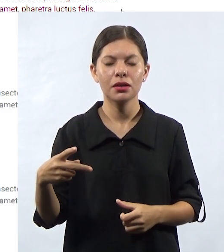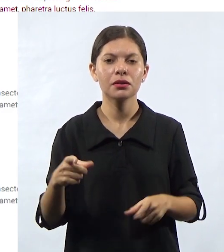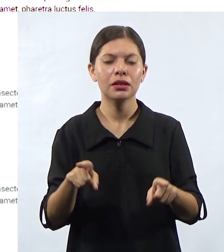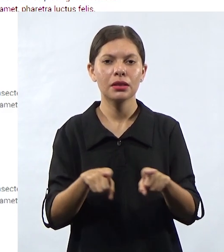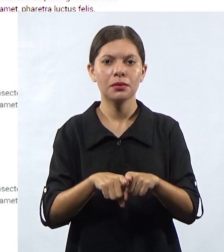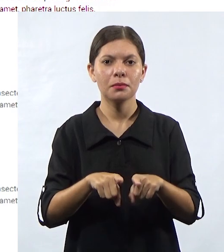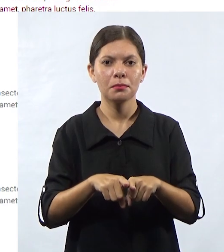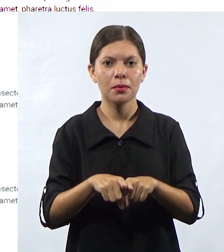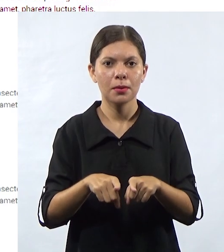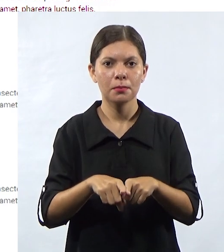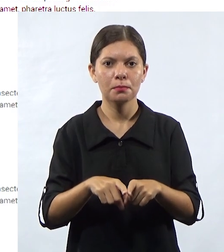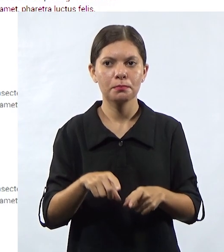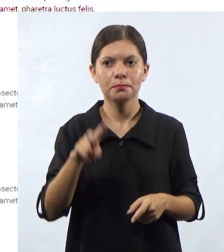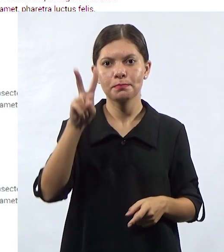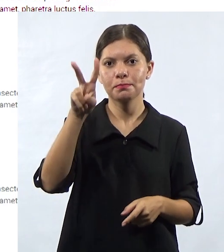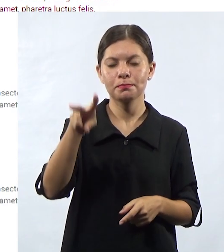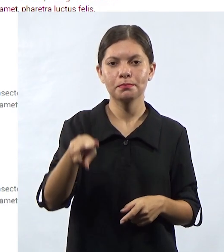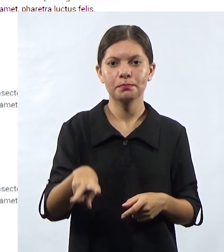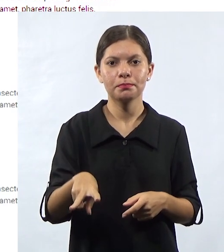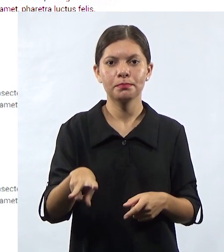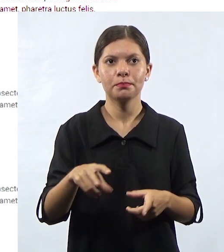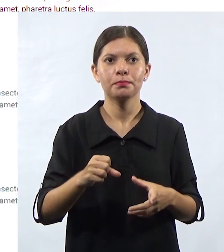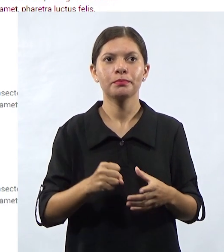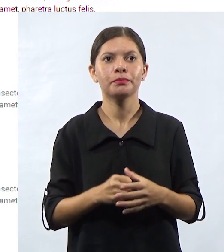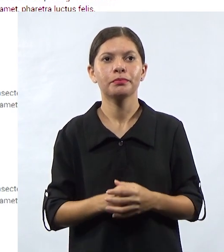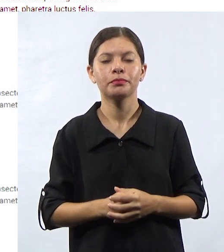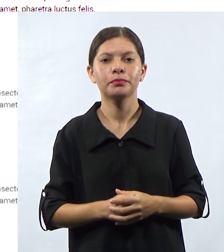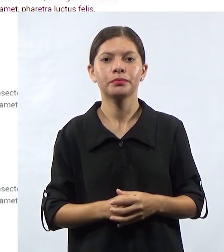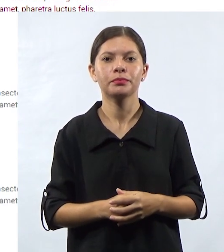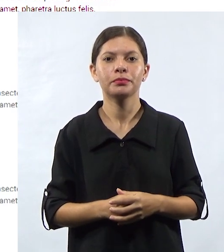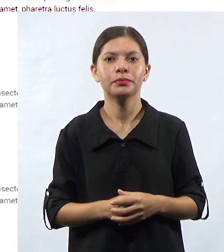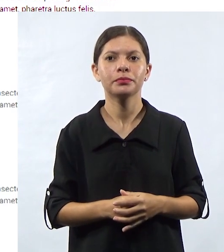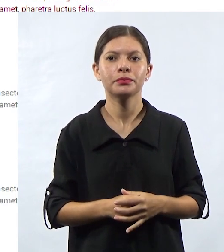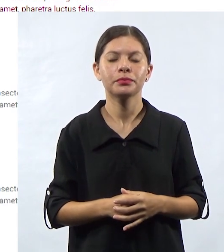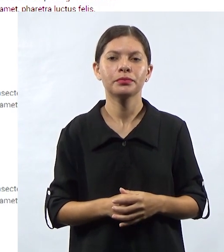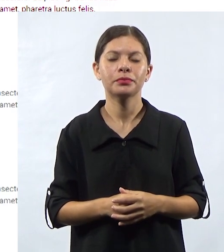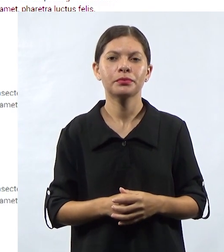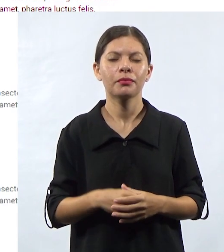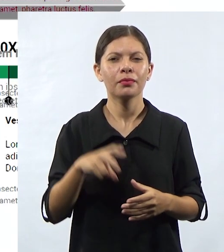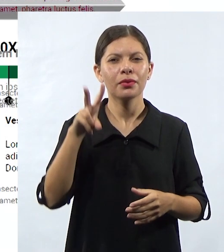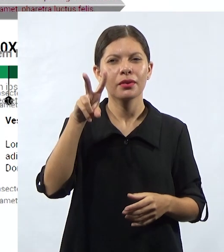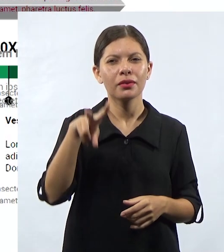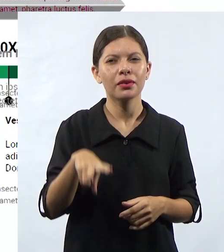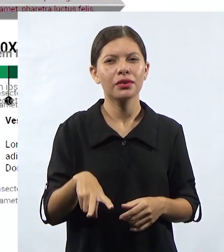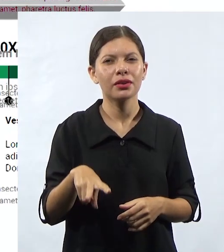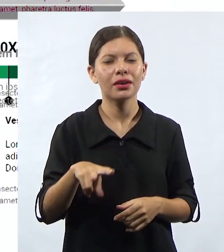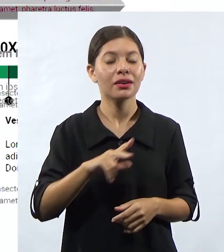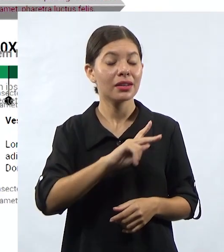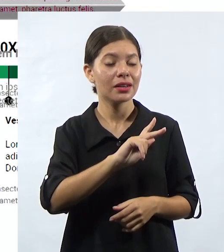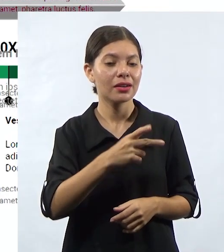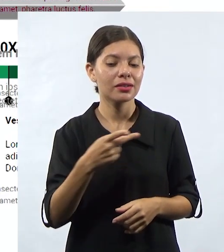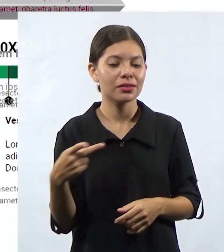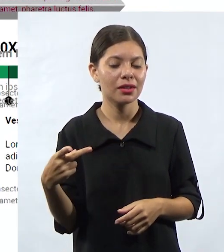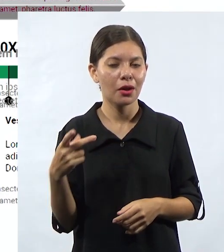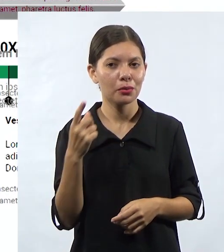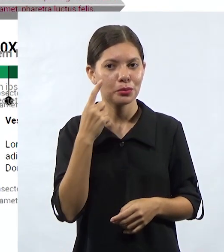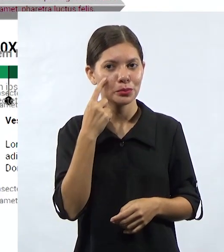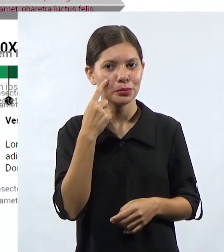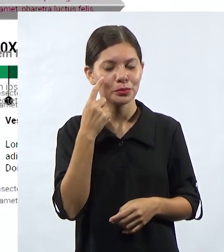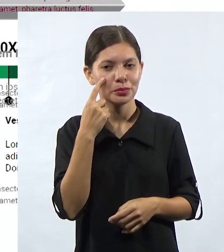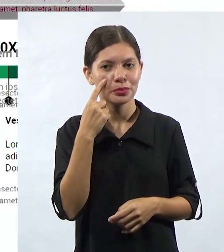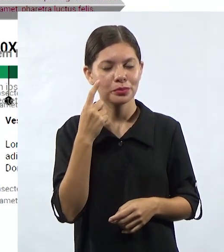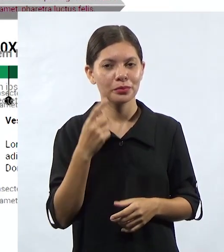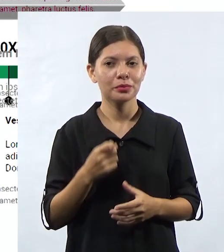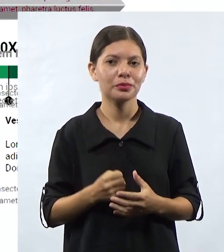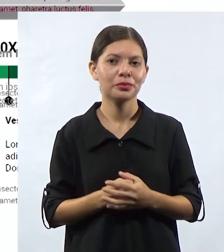E tenho a vertical. Essa é a vertical e a horizontal que a gente, né, colocou